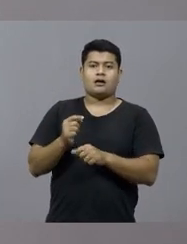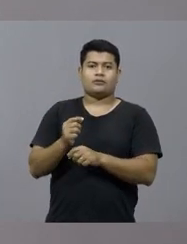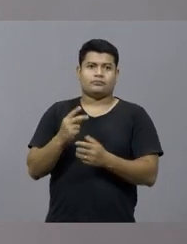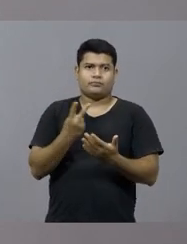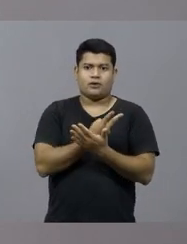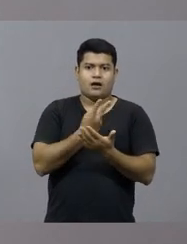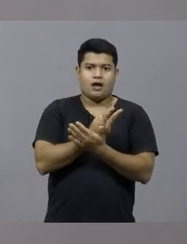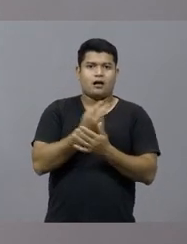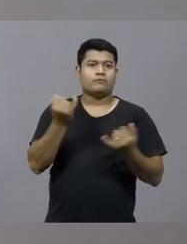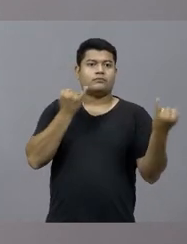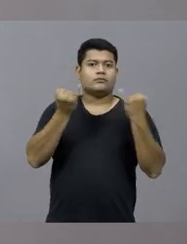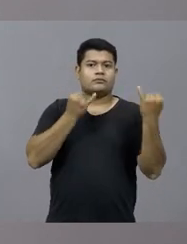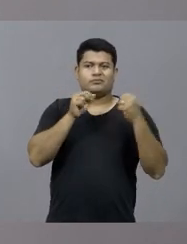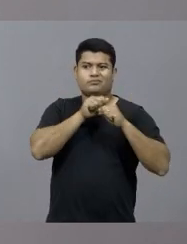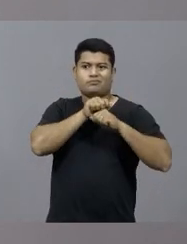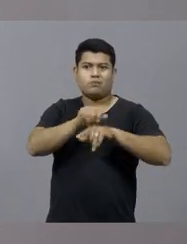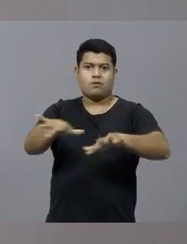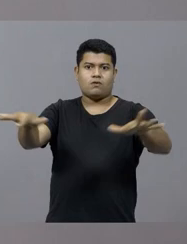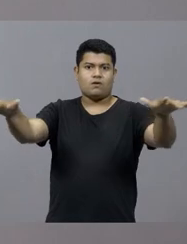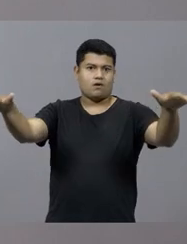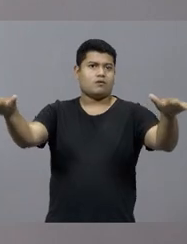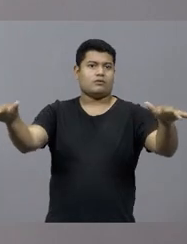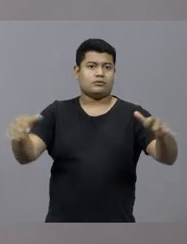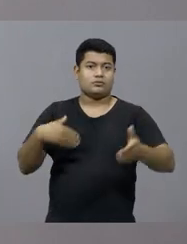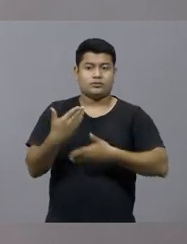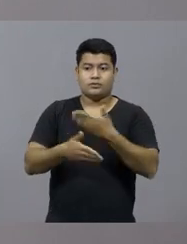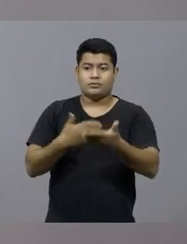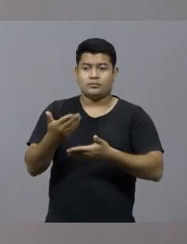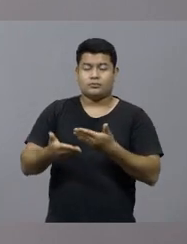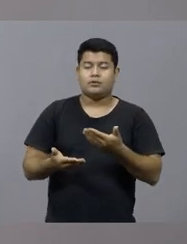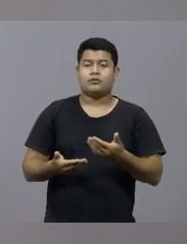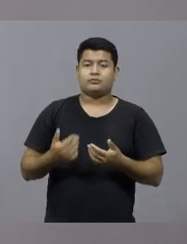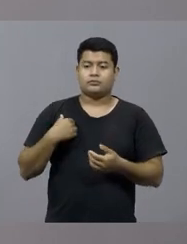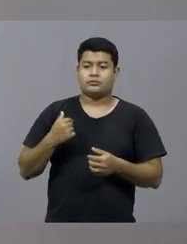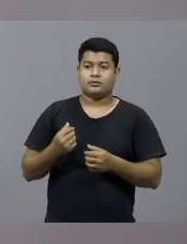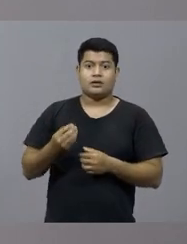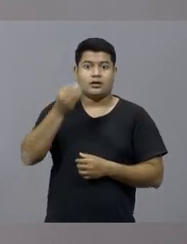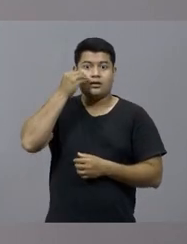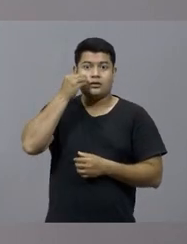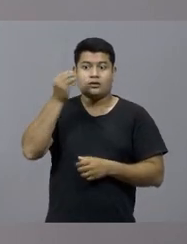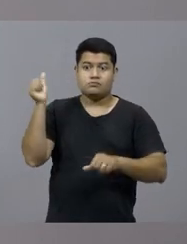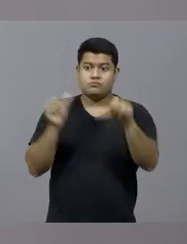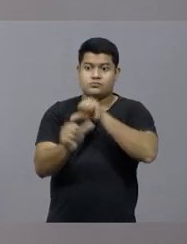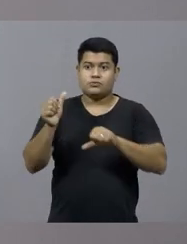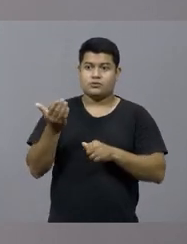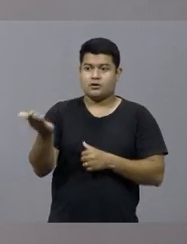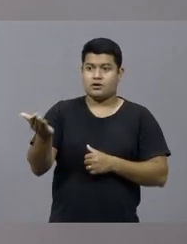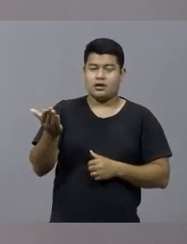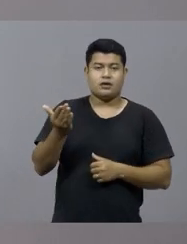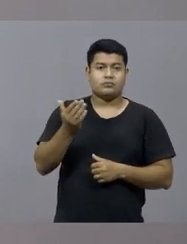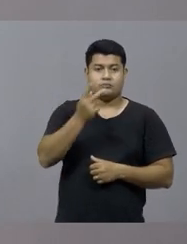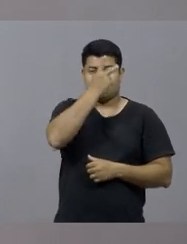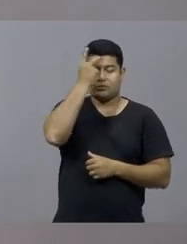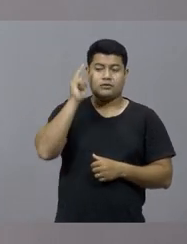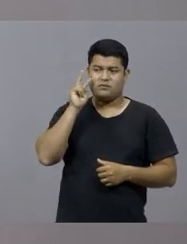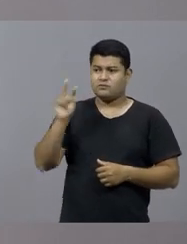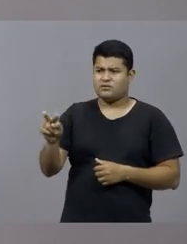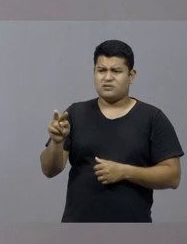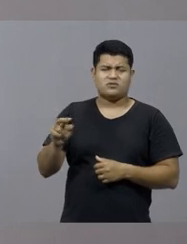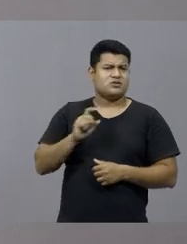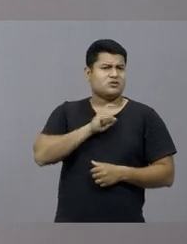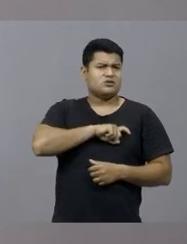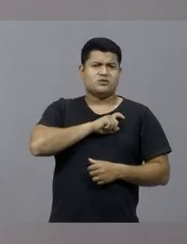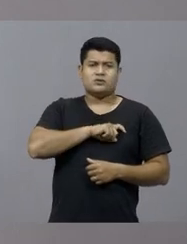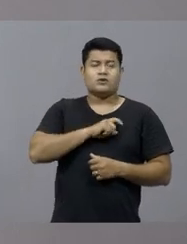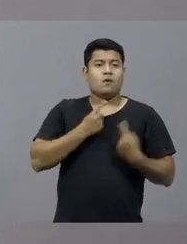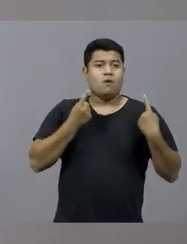ou tirando delas características humanas, tentando transformá-las em objetos ou em seres desprezíveis, que é mais ou menos a mesma coisa